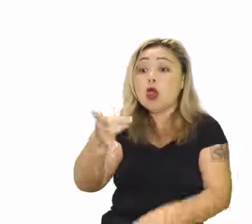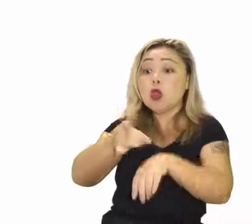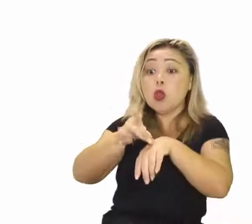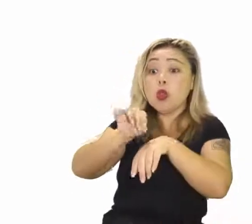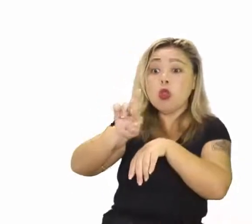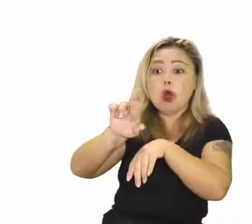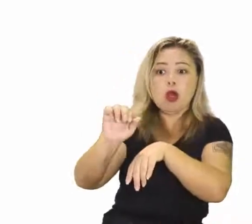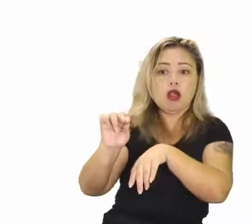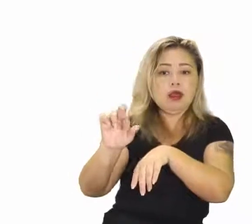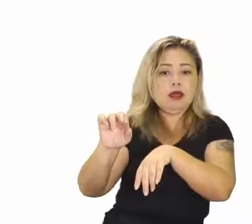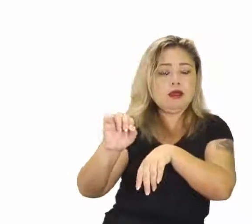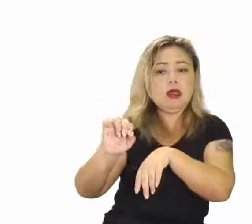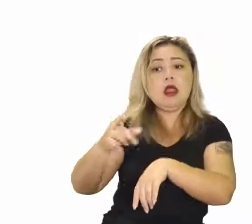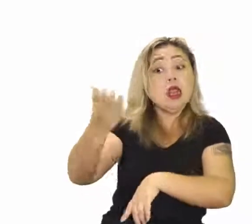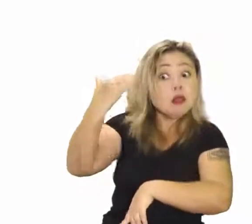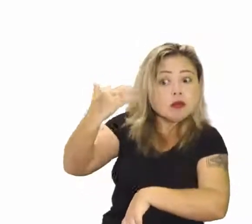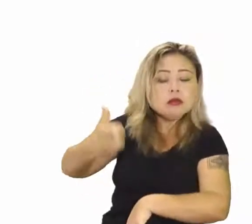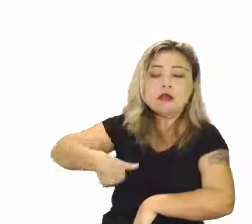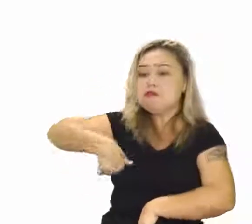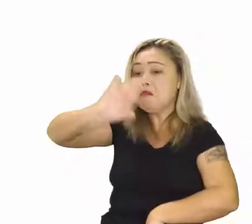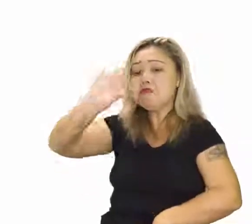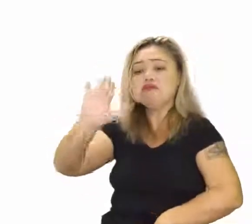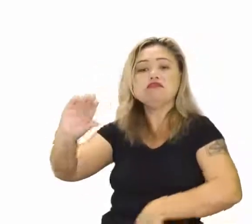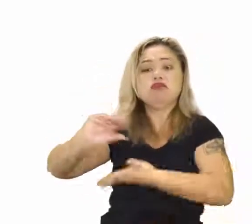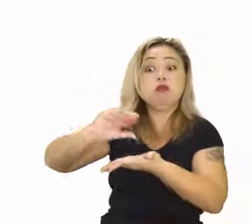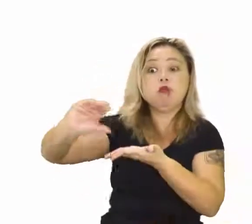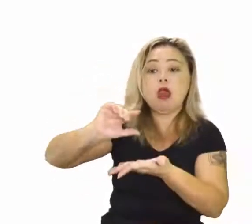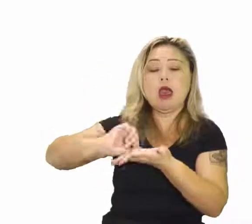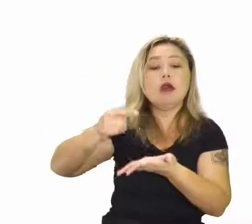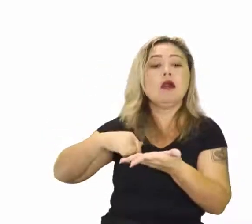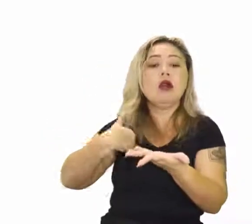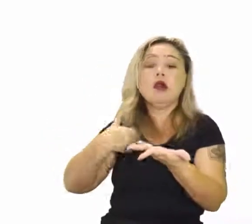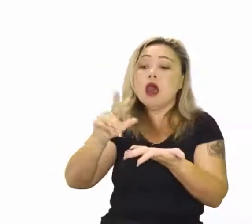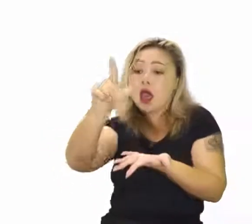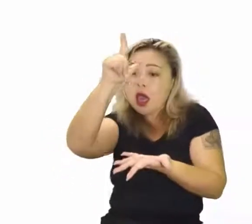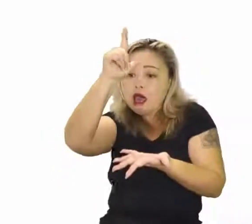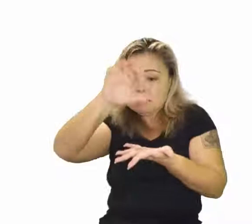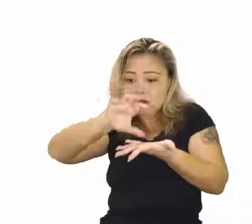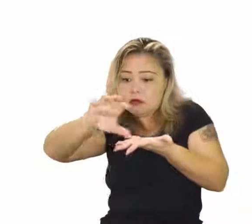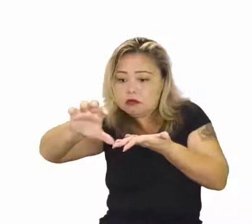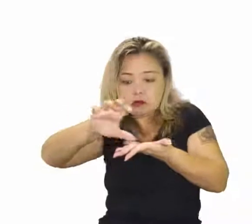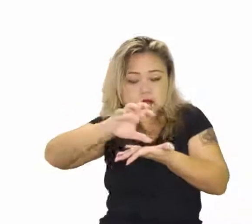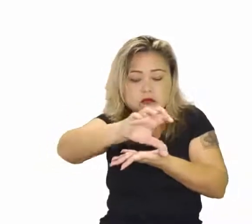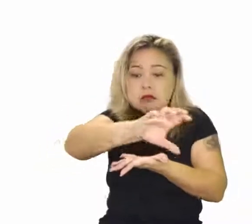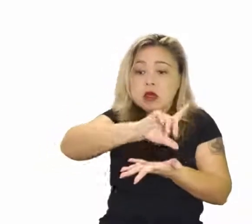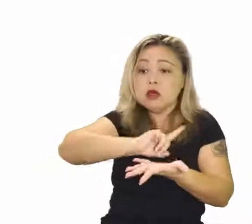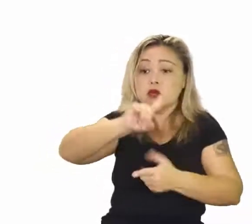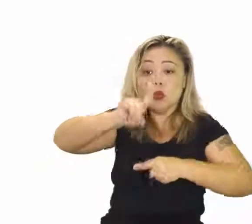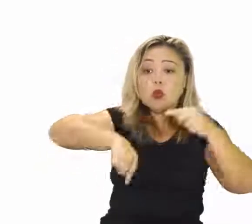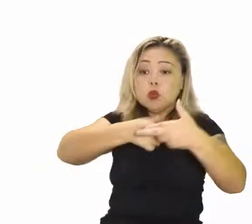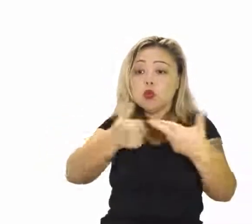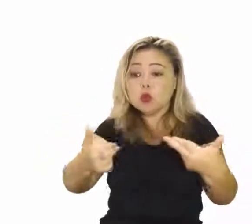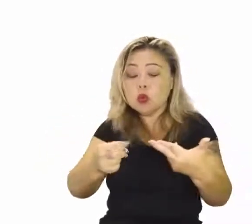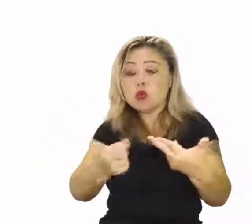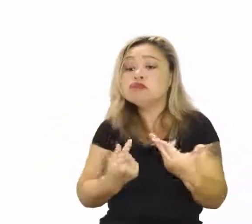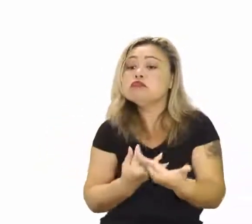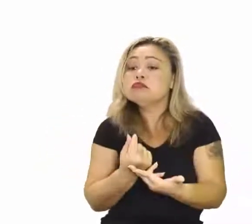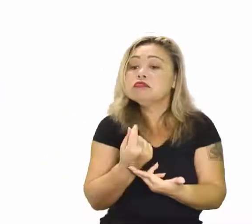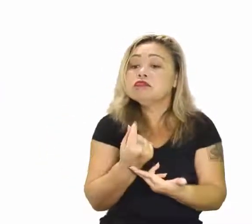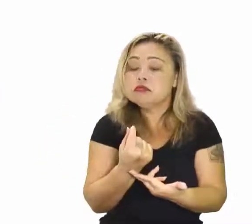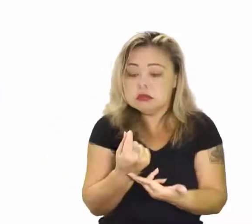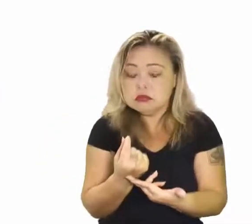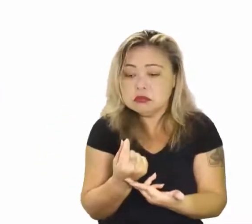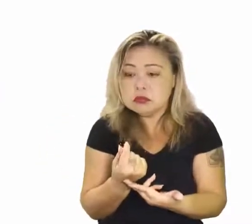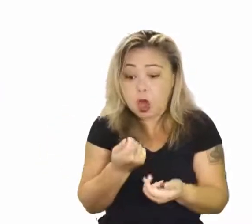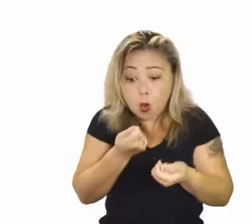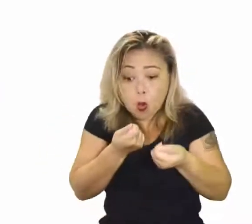era muito dinheiro. A Alemanha teve seu território dividido e todos os seus recursos materiais e econômicos passaram a